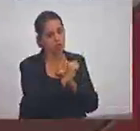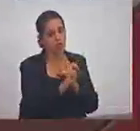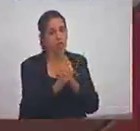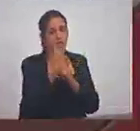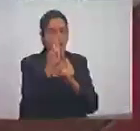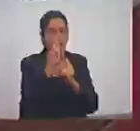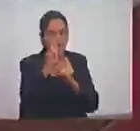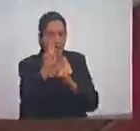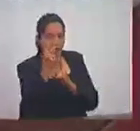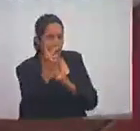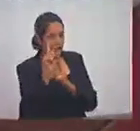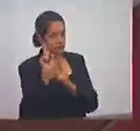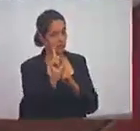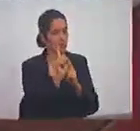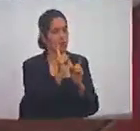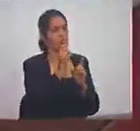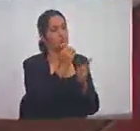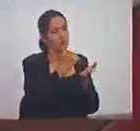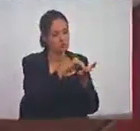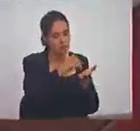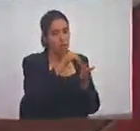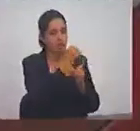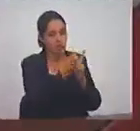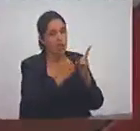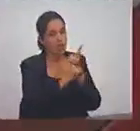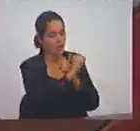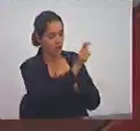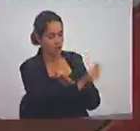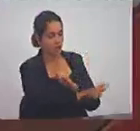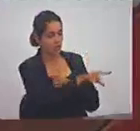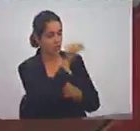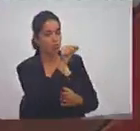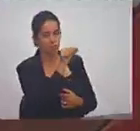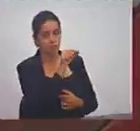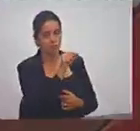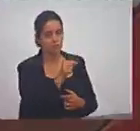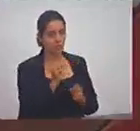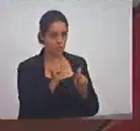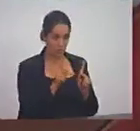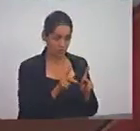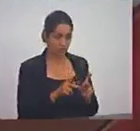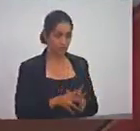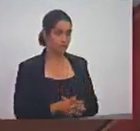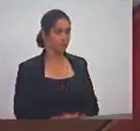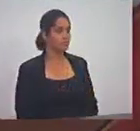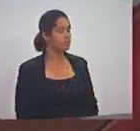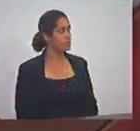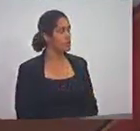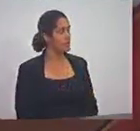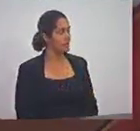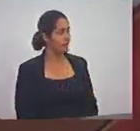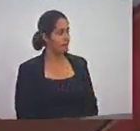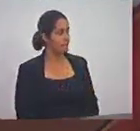é tanta conversa, tanta, por isso que eu falo até, às vezes, de alguns memes aí na rede social, chamando a Câmara